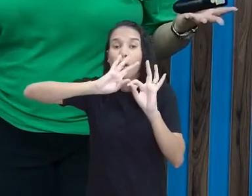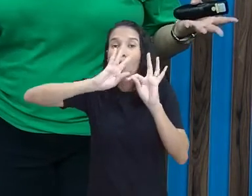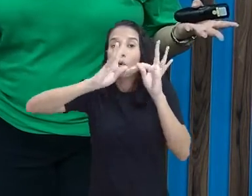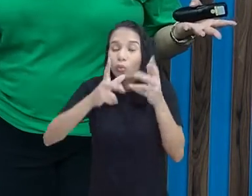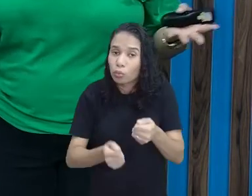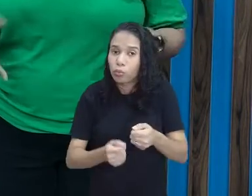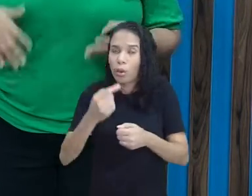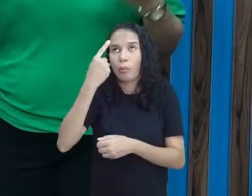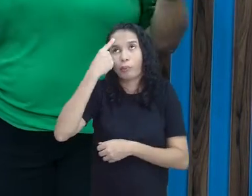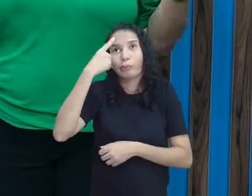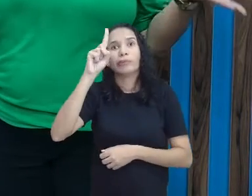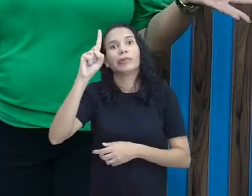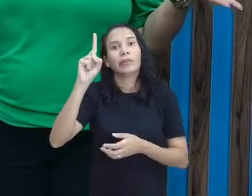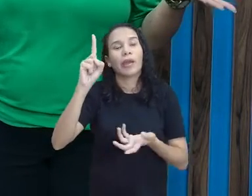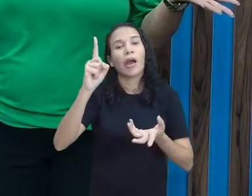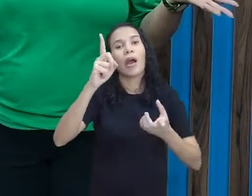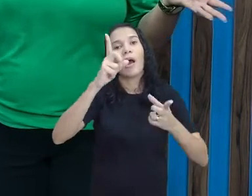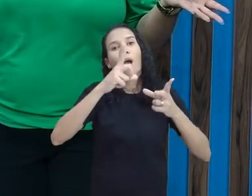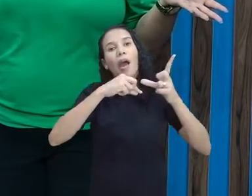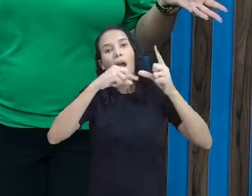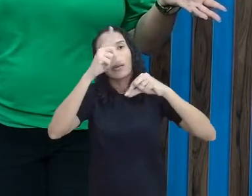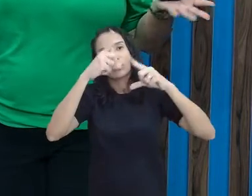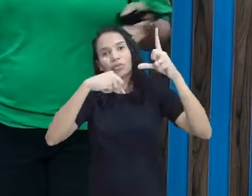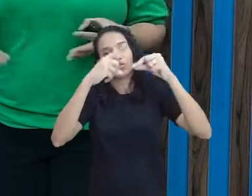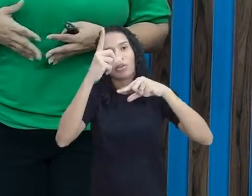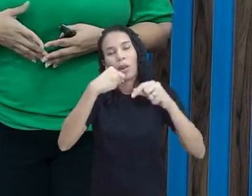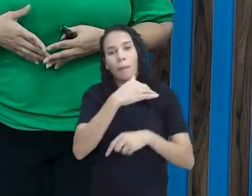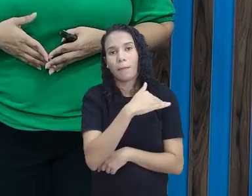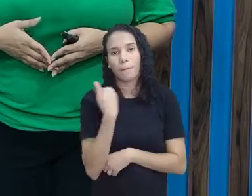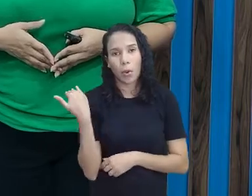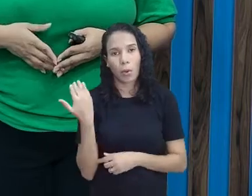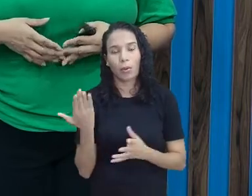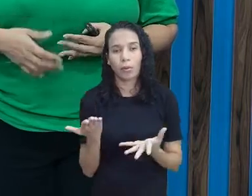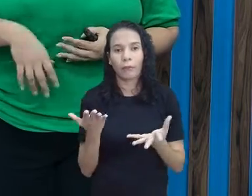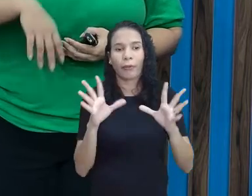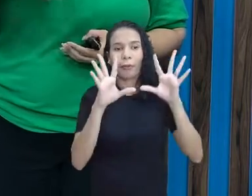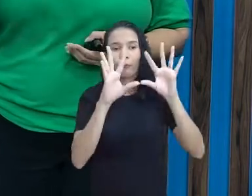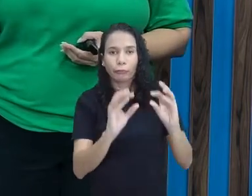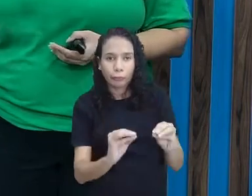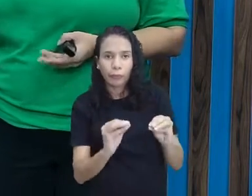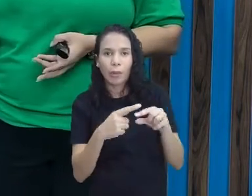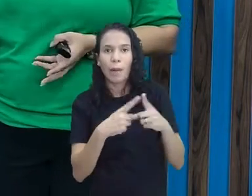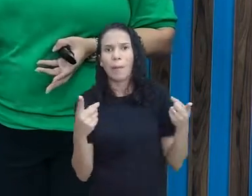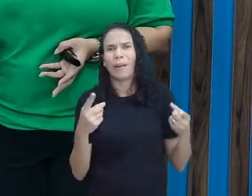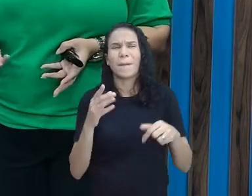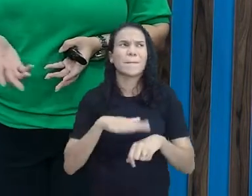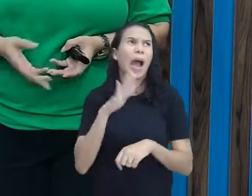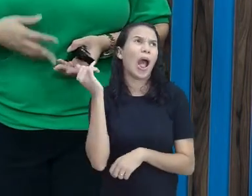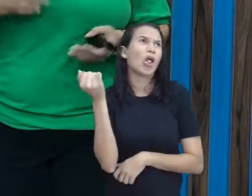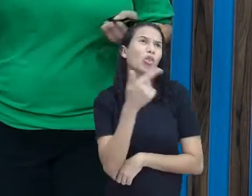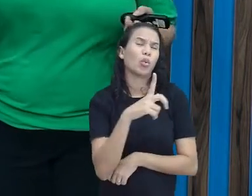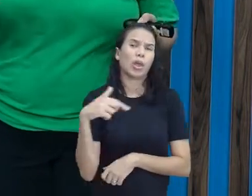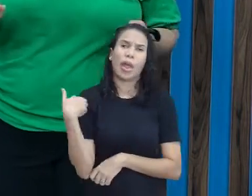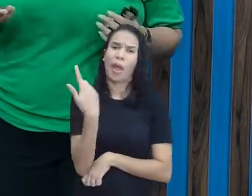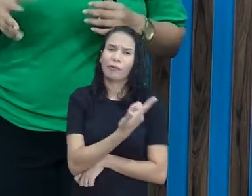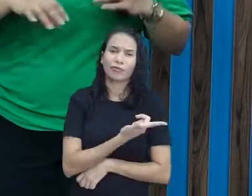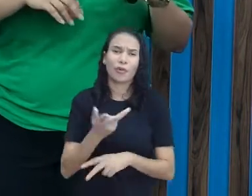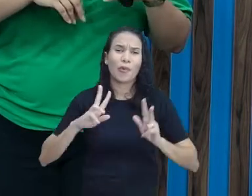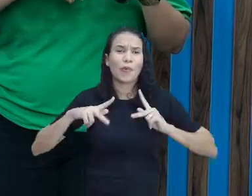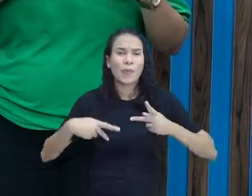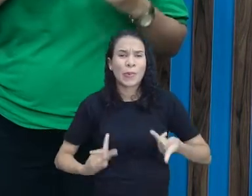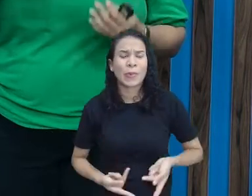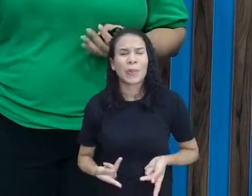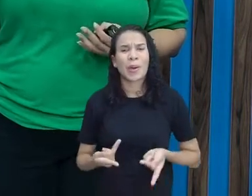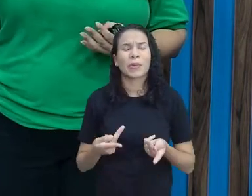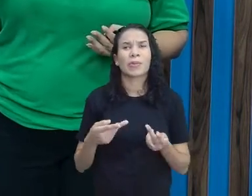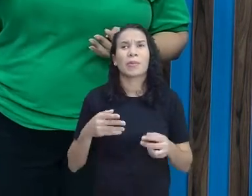vai chegar a morte da estrela. Mas a estrela, ela vai durar muito mais do que a gente, né? Um ser humano, ele chega